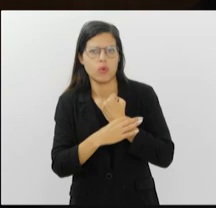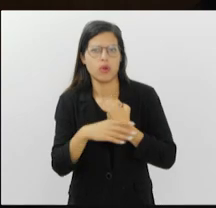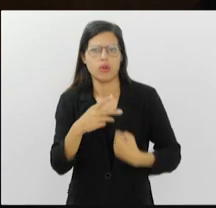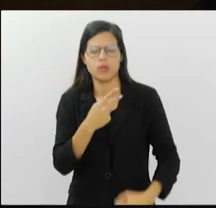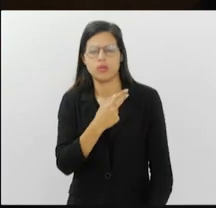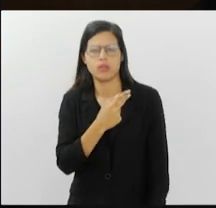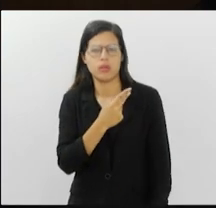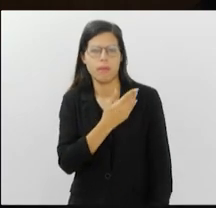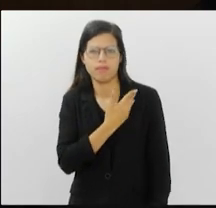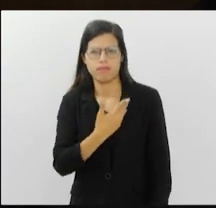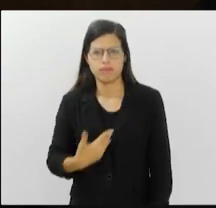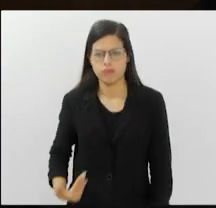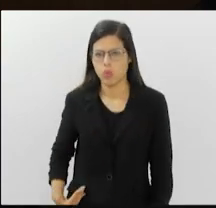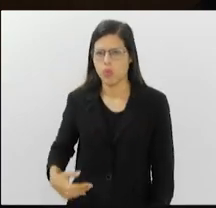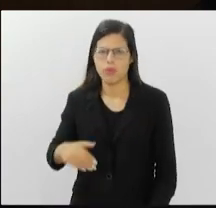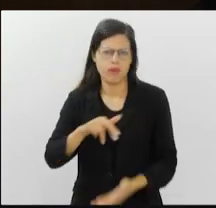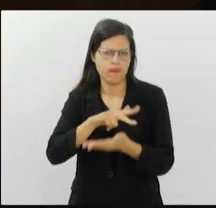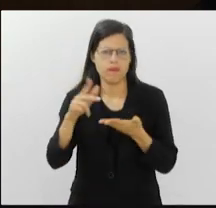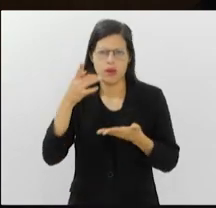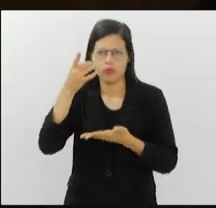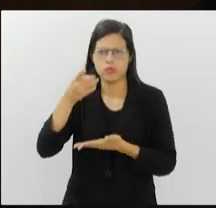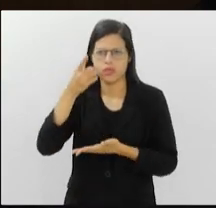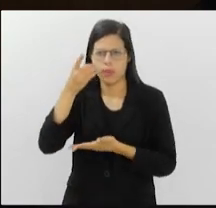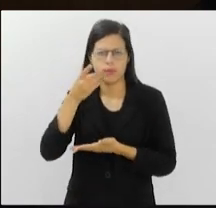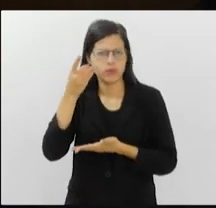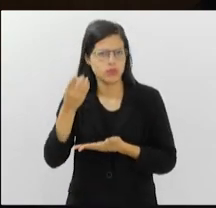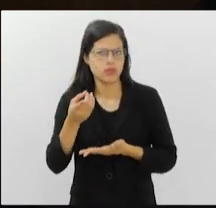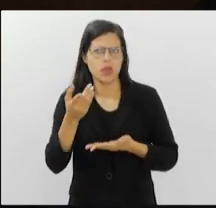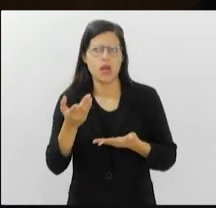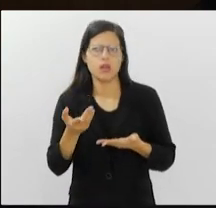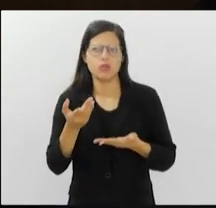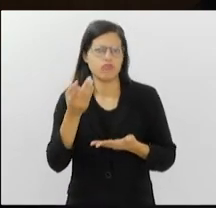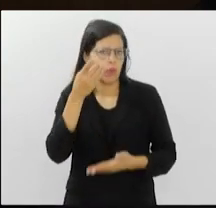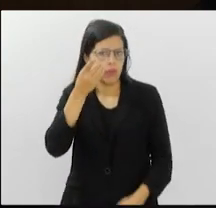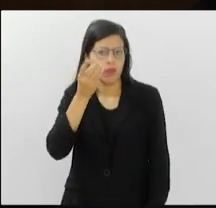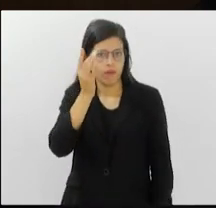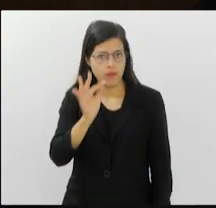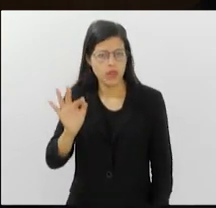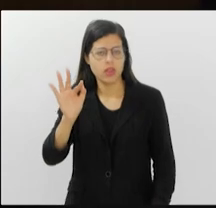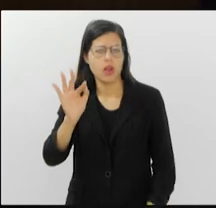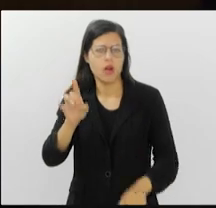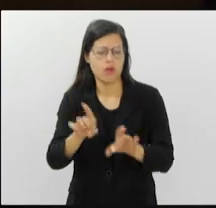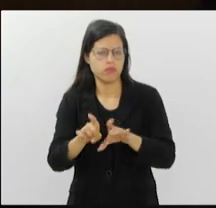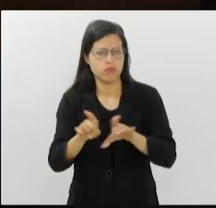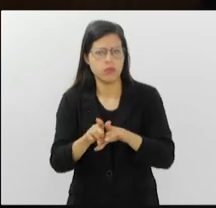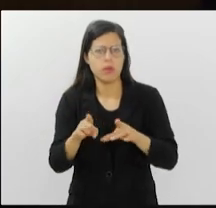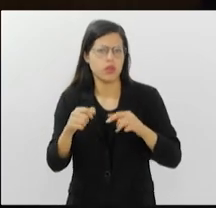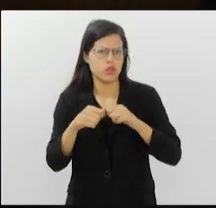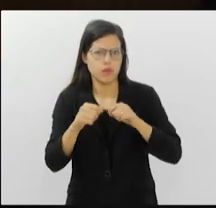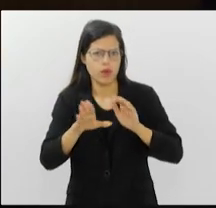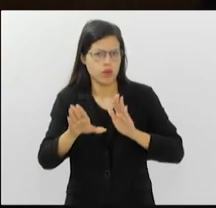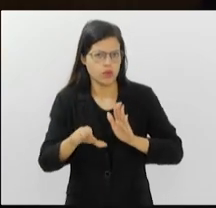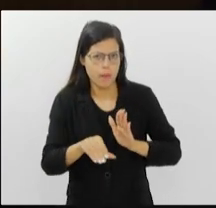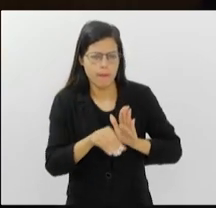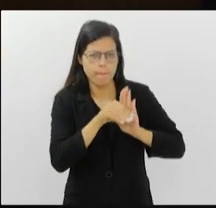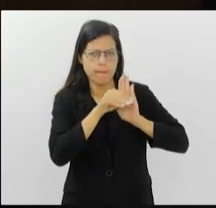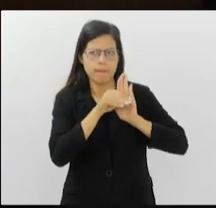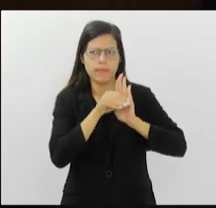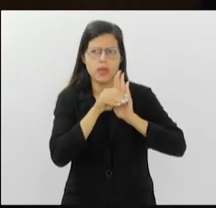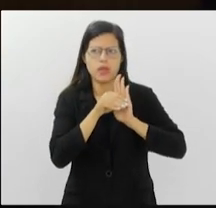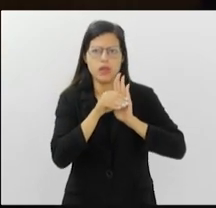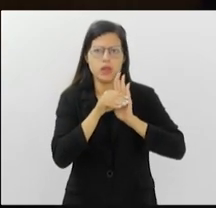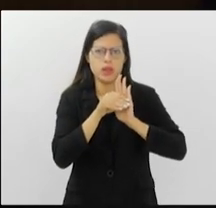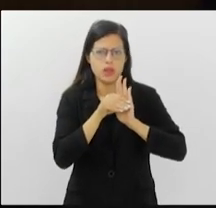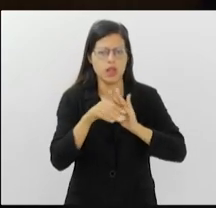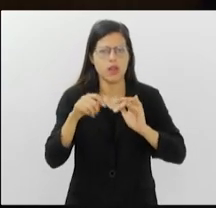Márcio Gualberto, deputado Carlinhos BNH e o deputado Sargento Portugal, deputado federal, a gente faz uma emenda na primeira mensagem que vier do governo,